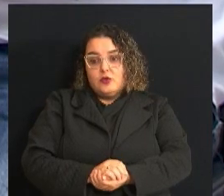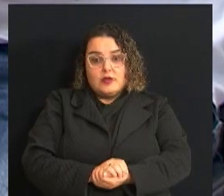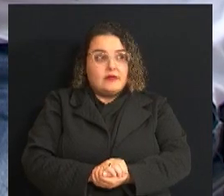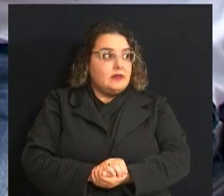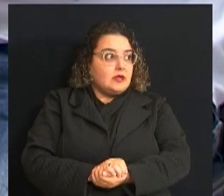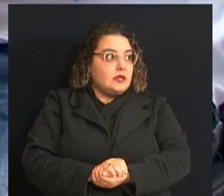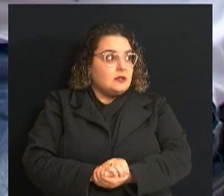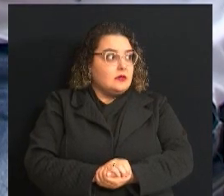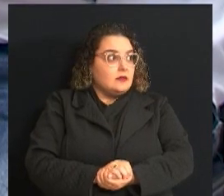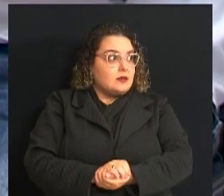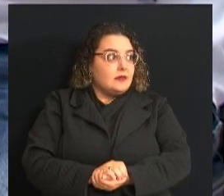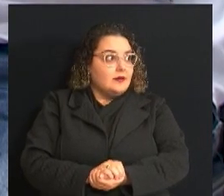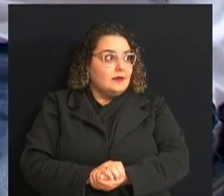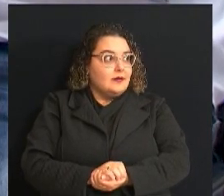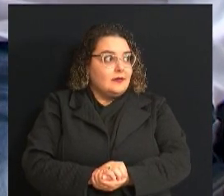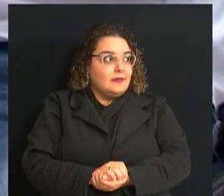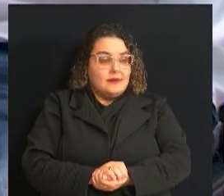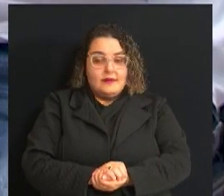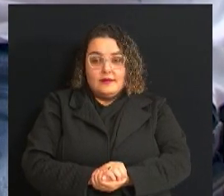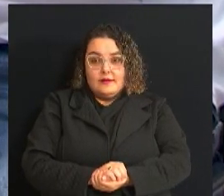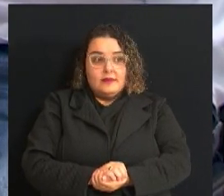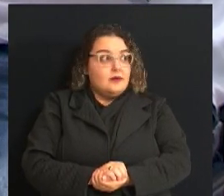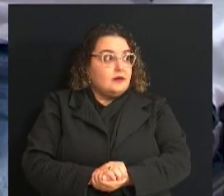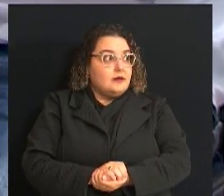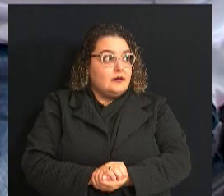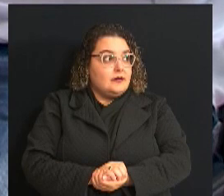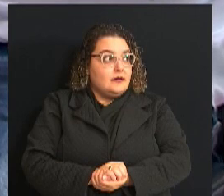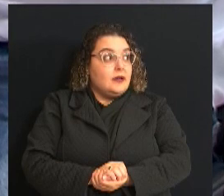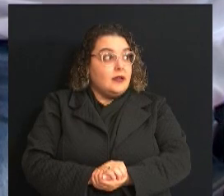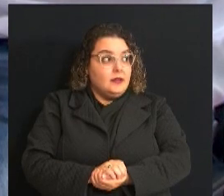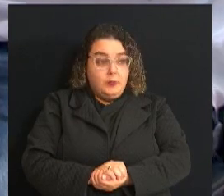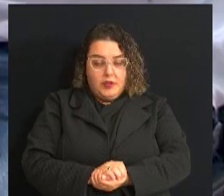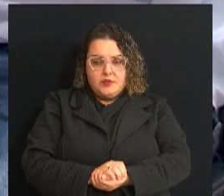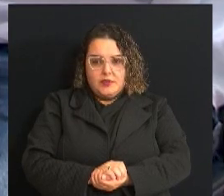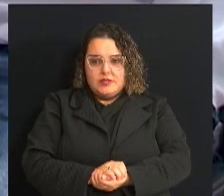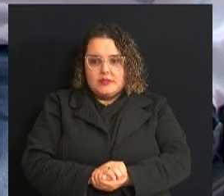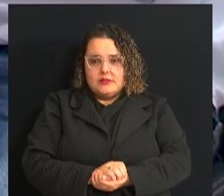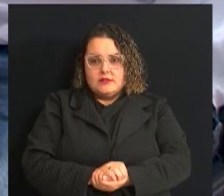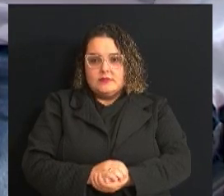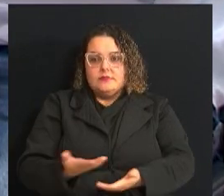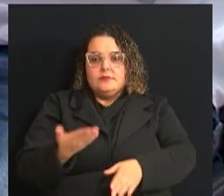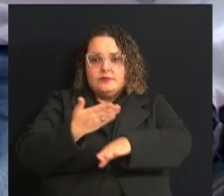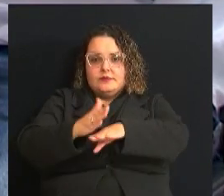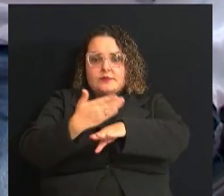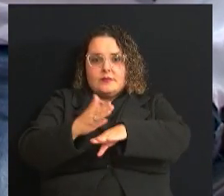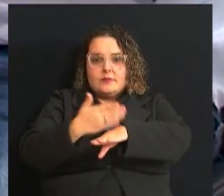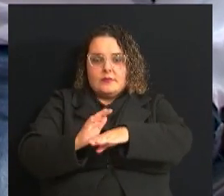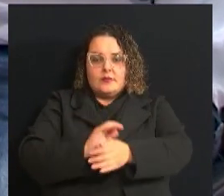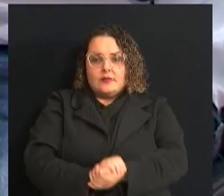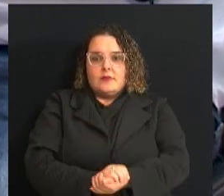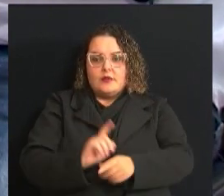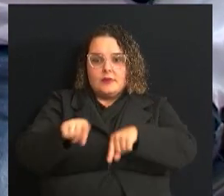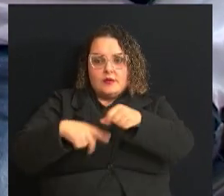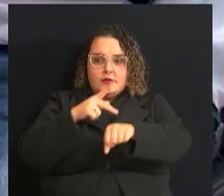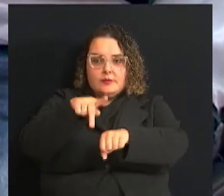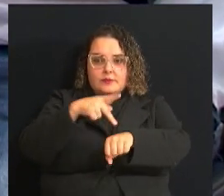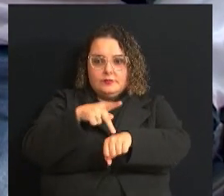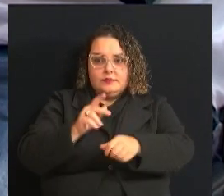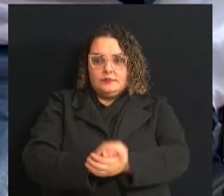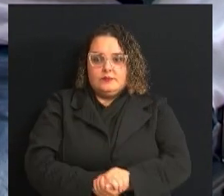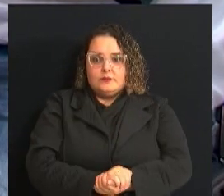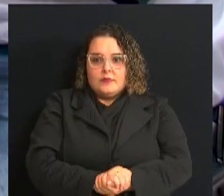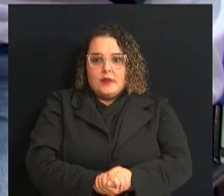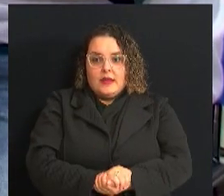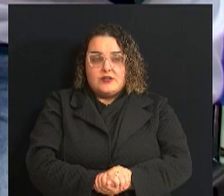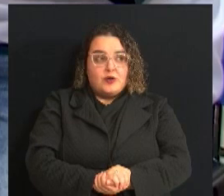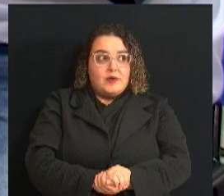quando a gente importa discursos ou práticas de outros países como